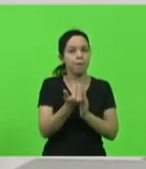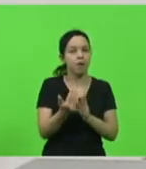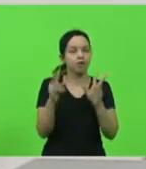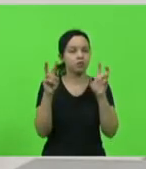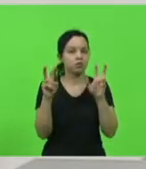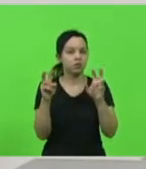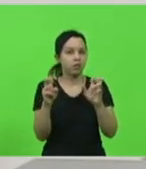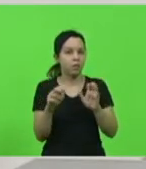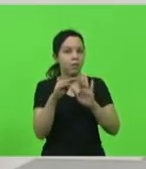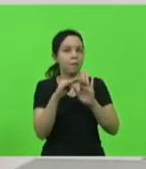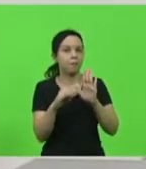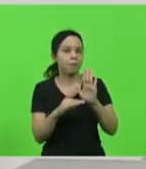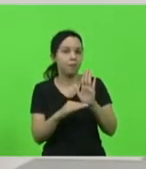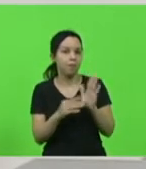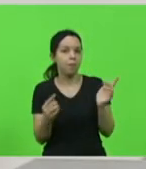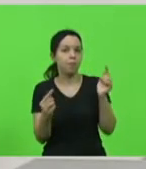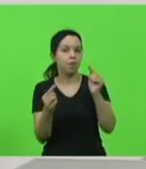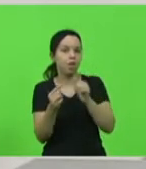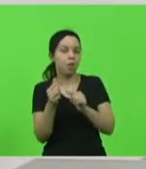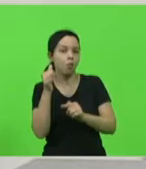públicas, combate ao feminicídio,